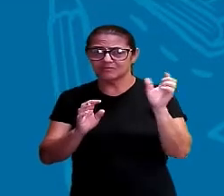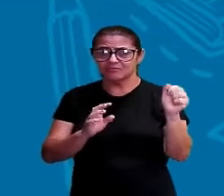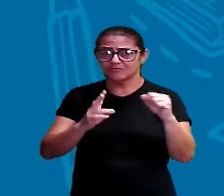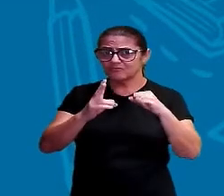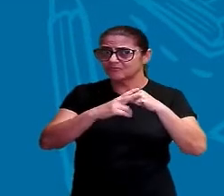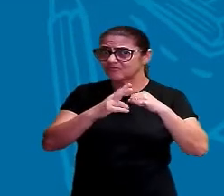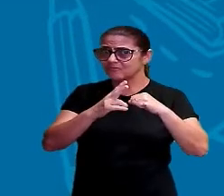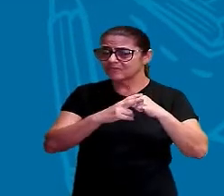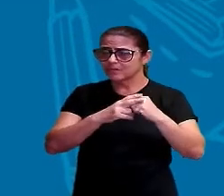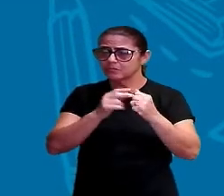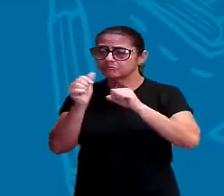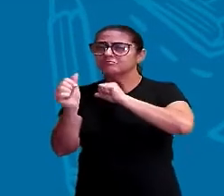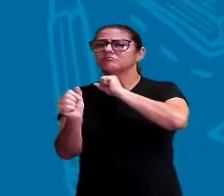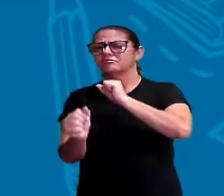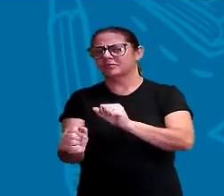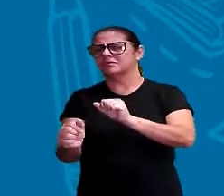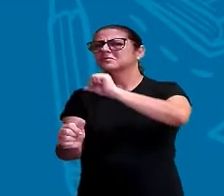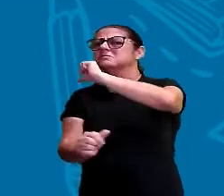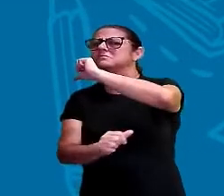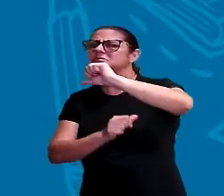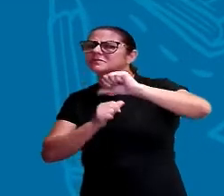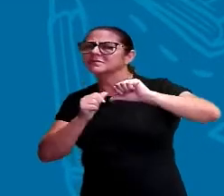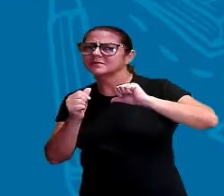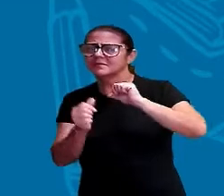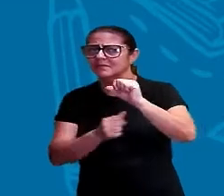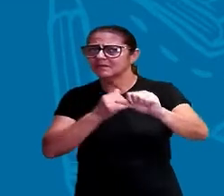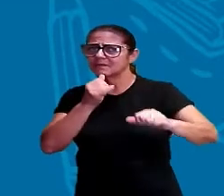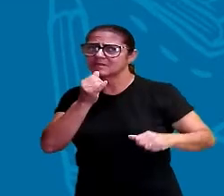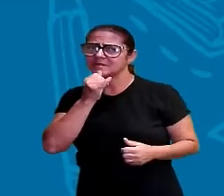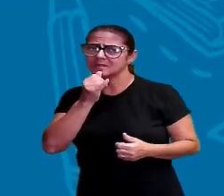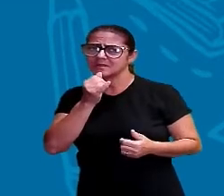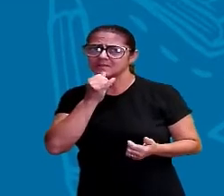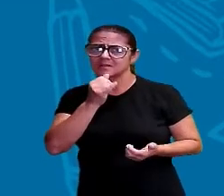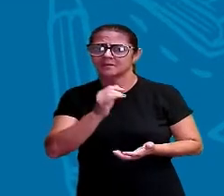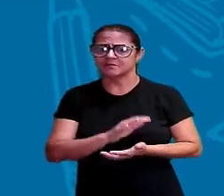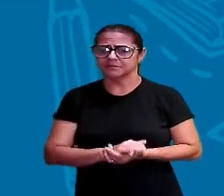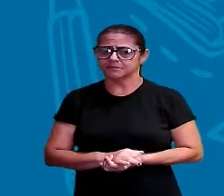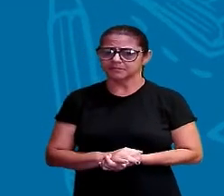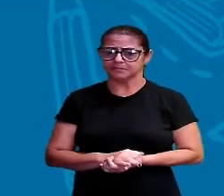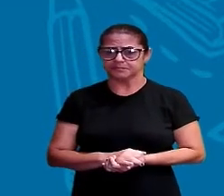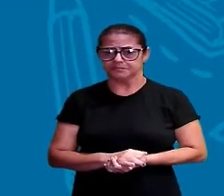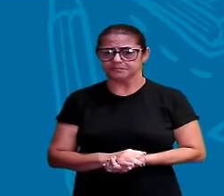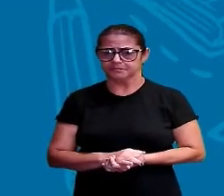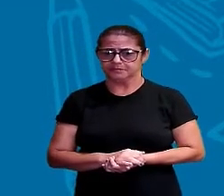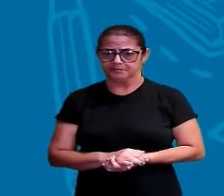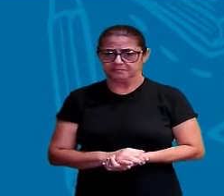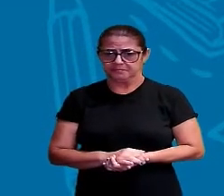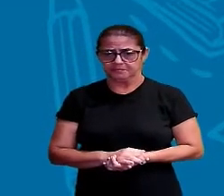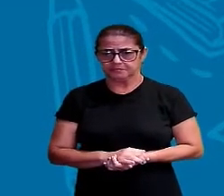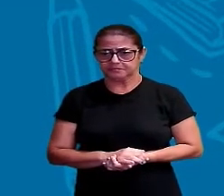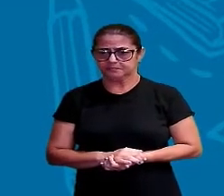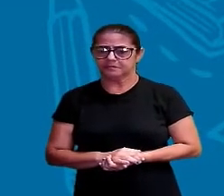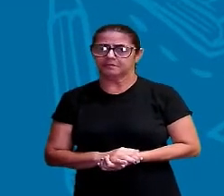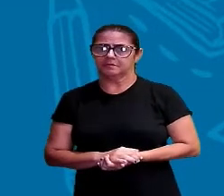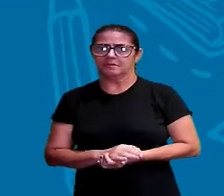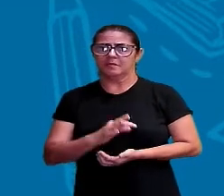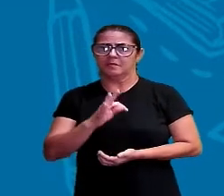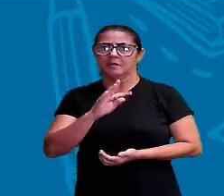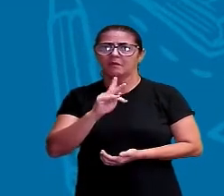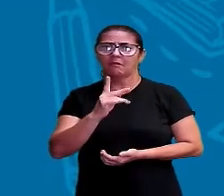posso transformá-lo, certo? E o exemplo diz, the woman helped the boy. The